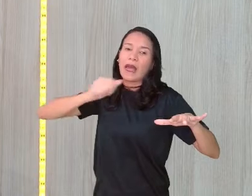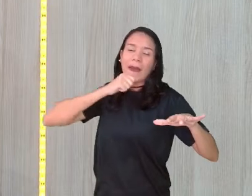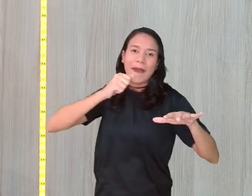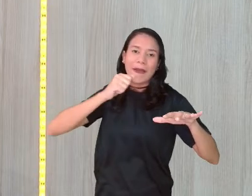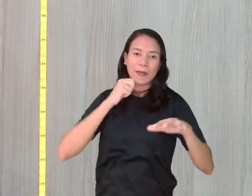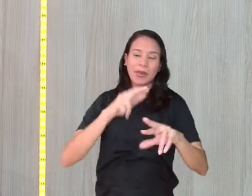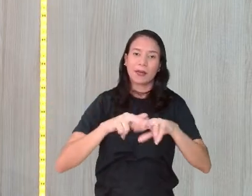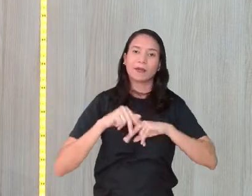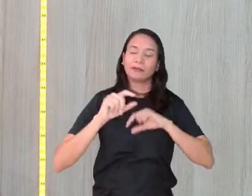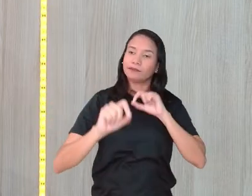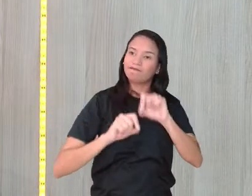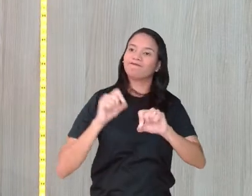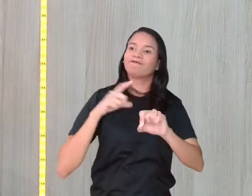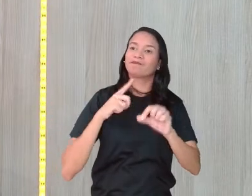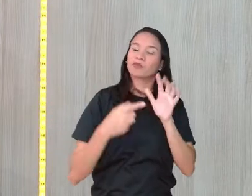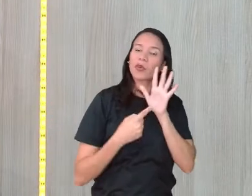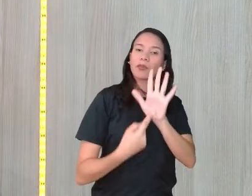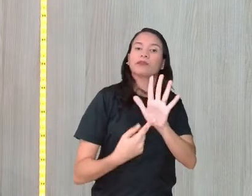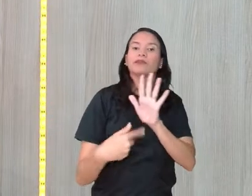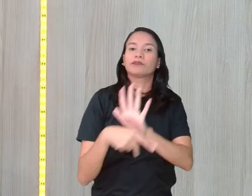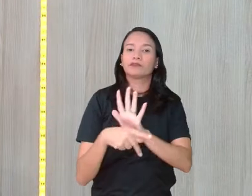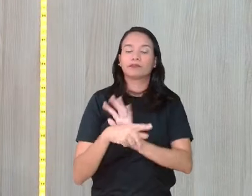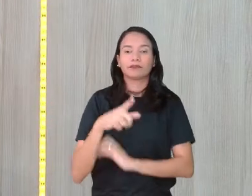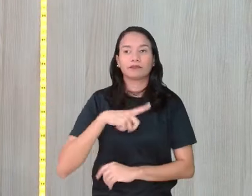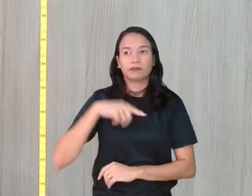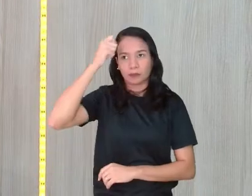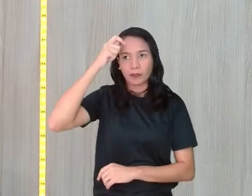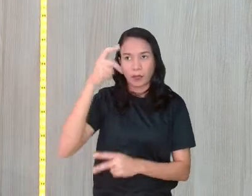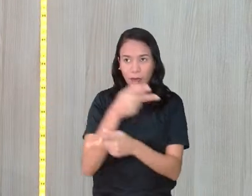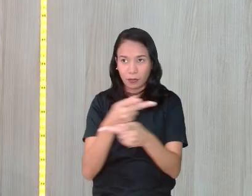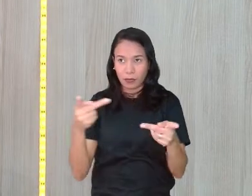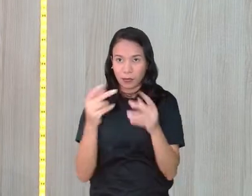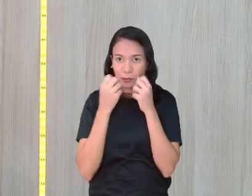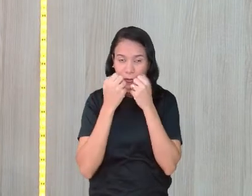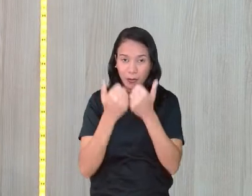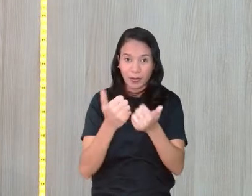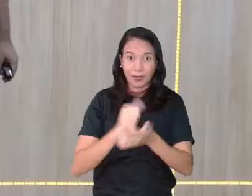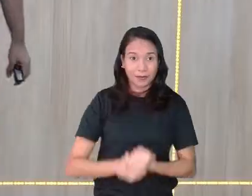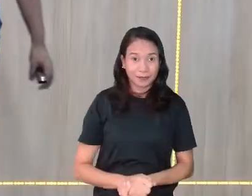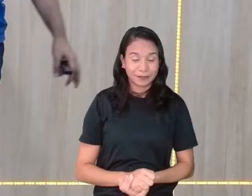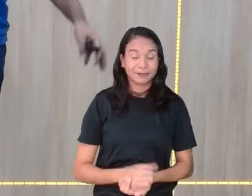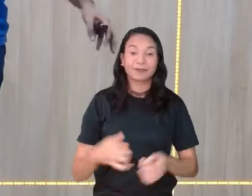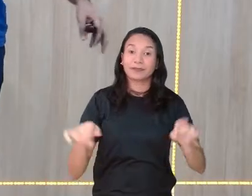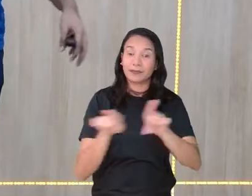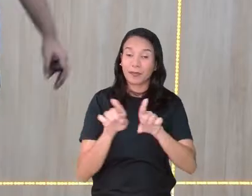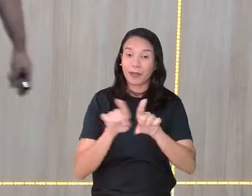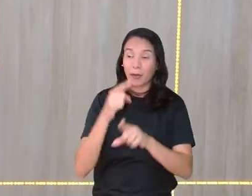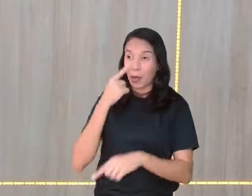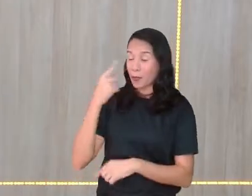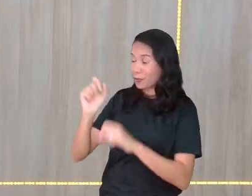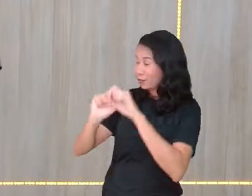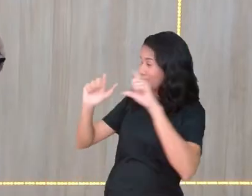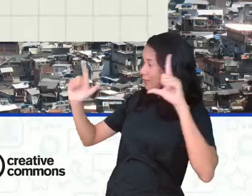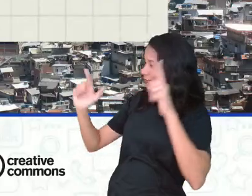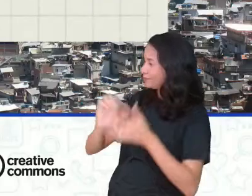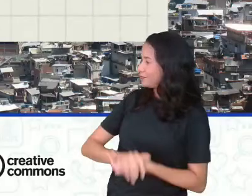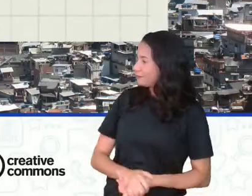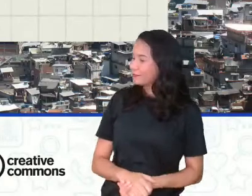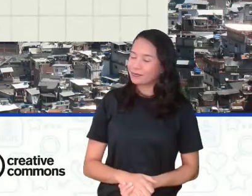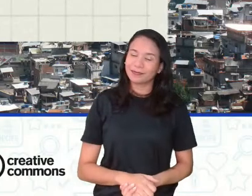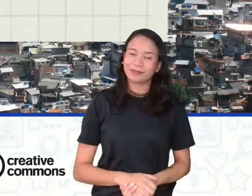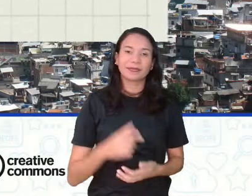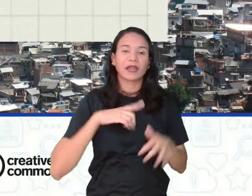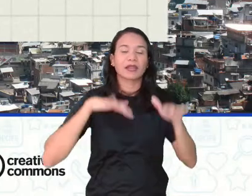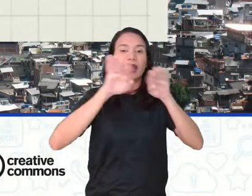né? Então, deixando aí essa noção para vocês, beleza? Pois é. Aí, Billy Paul, joga na tela aí as consequências, olha.